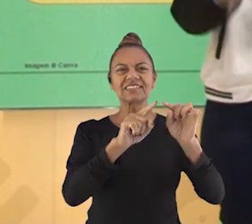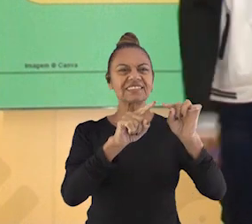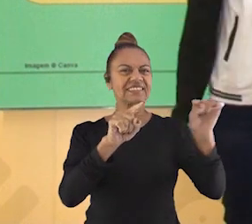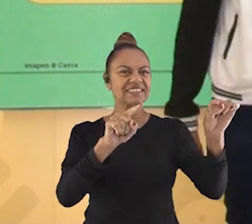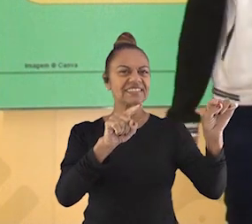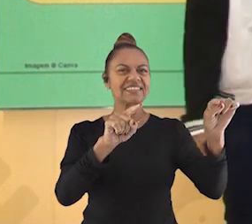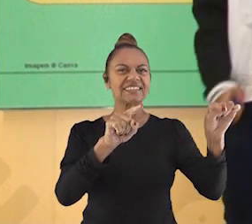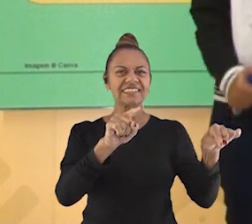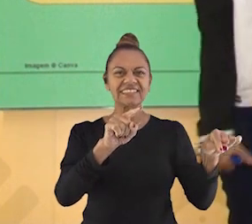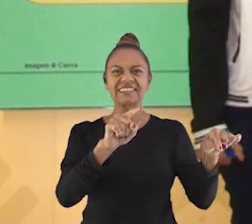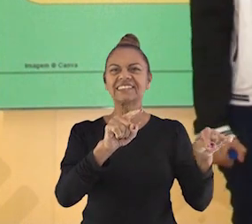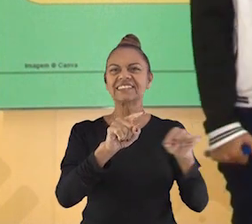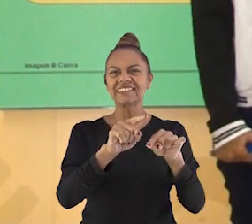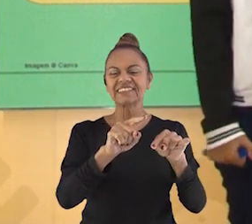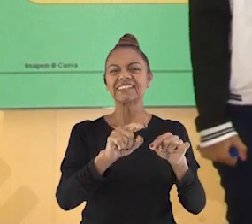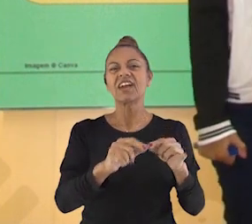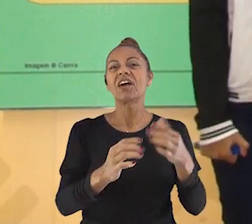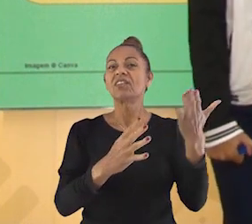quando a aula tava muito